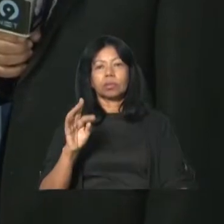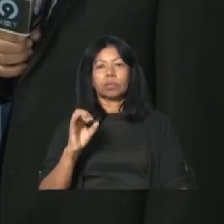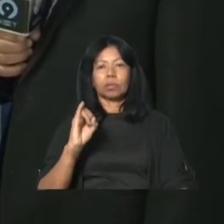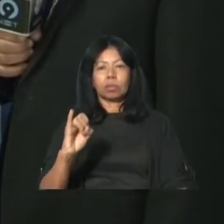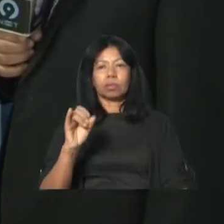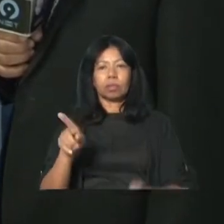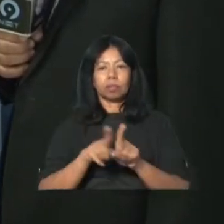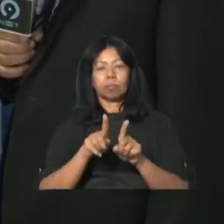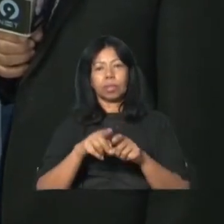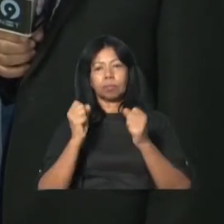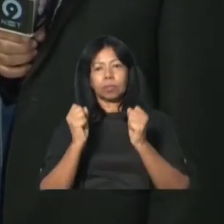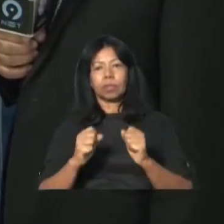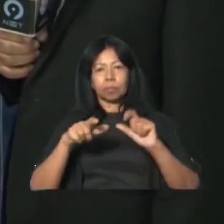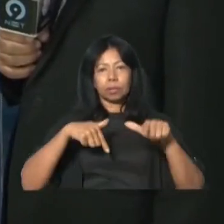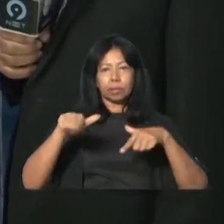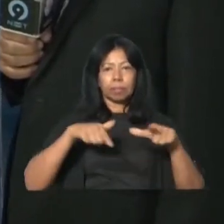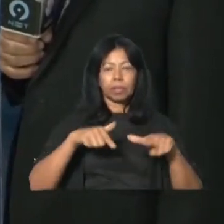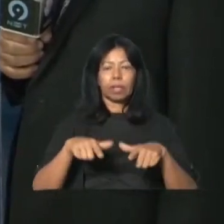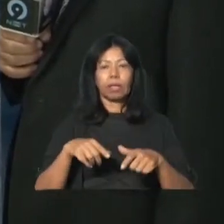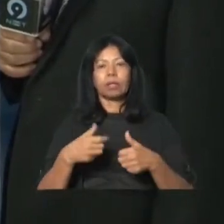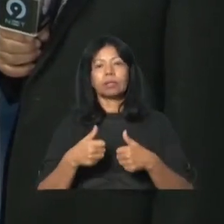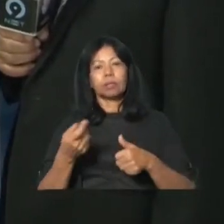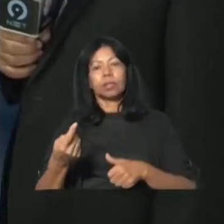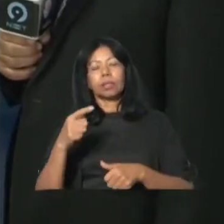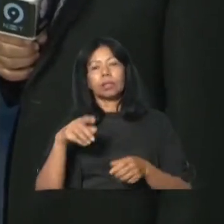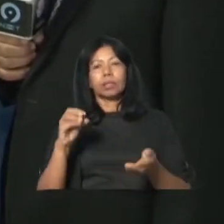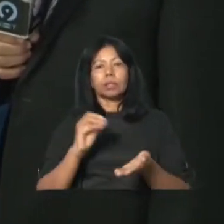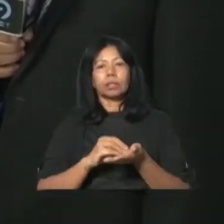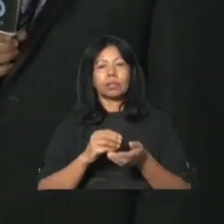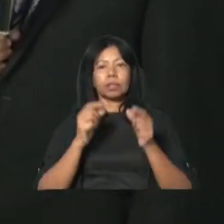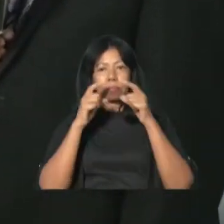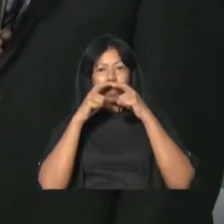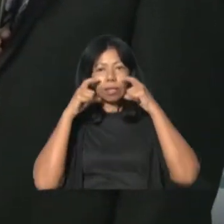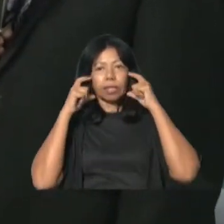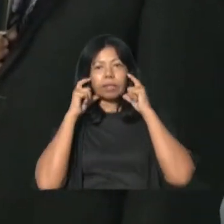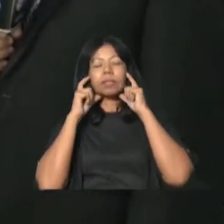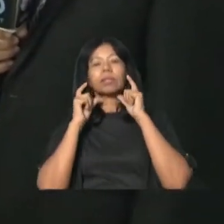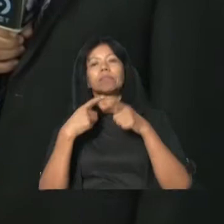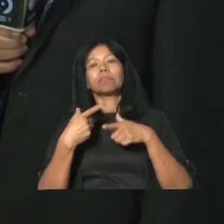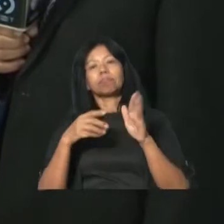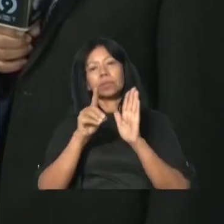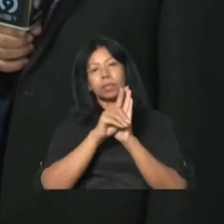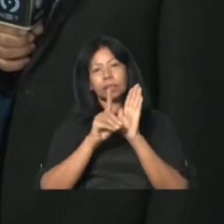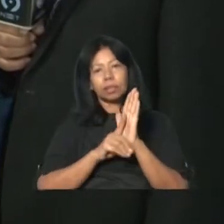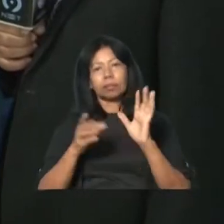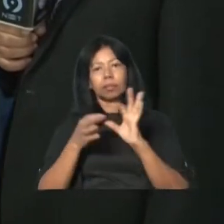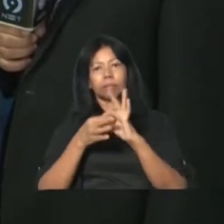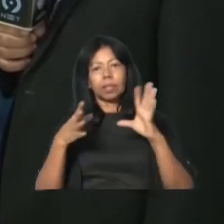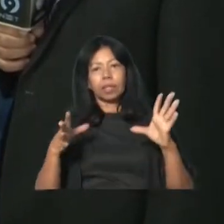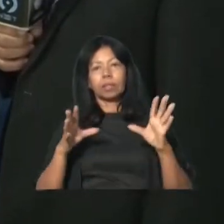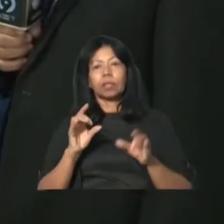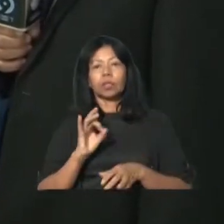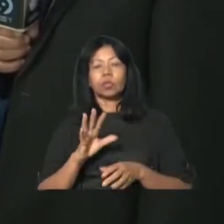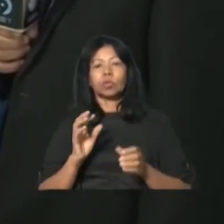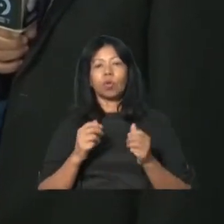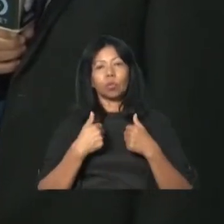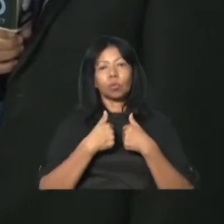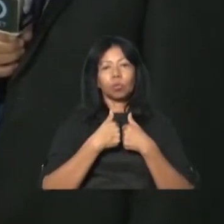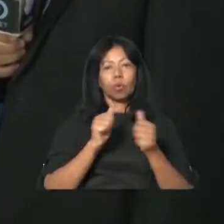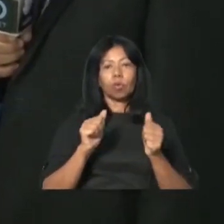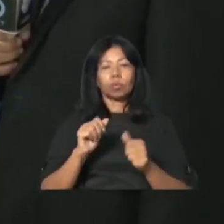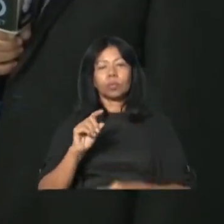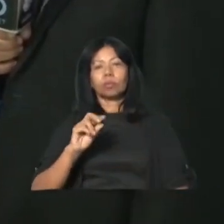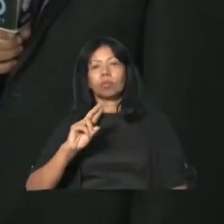podemos trabalhar, tanto que estamos aqui sem máscara, porque o decreto do governador também permite que façamos isso, a não ser que seja em transporte público ou até